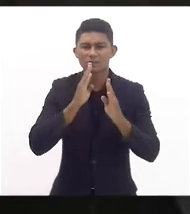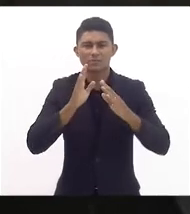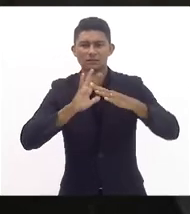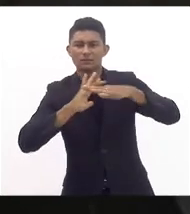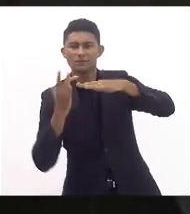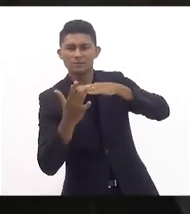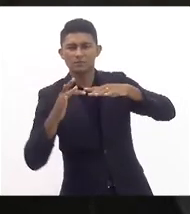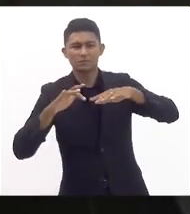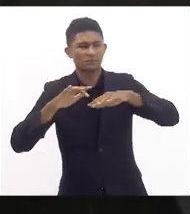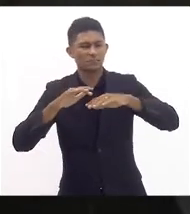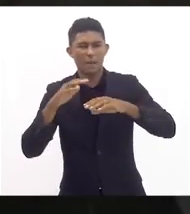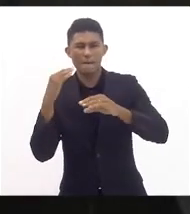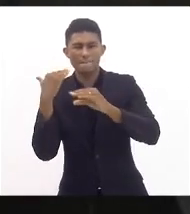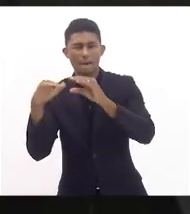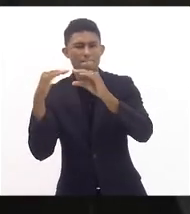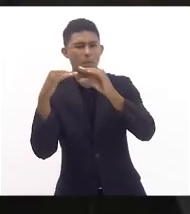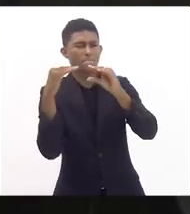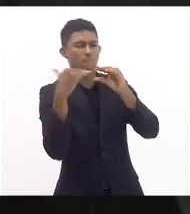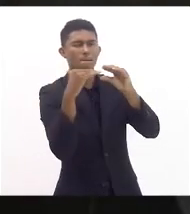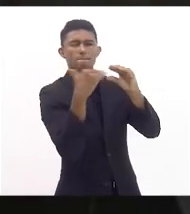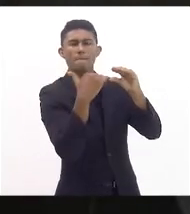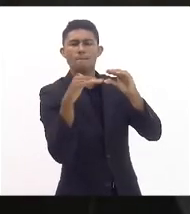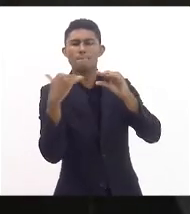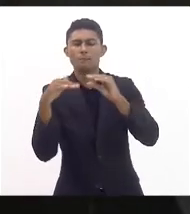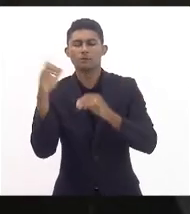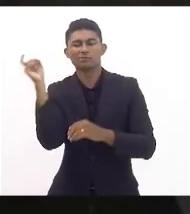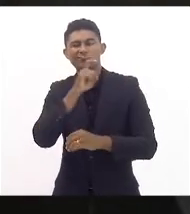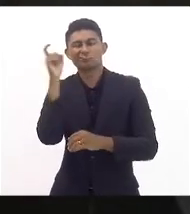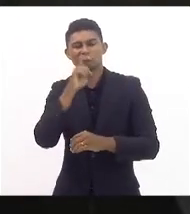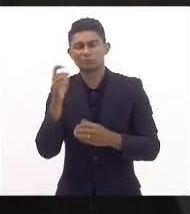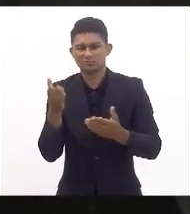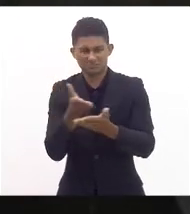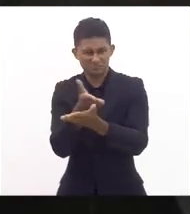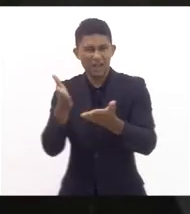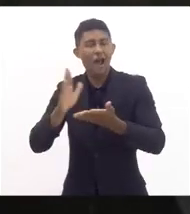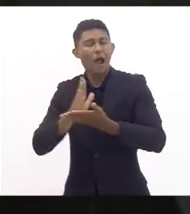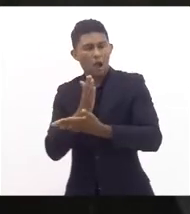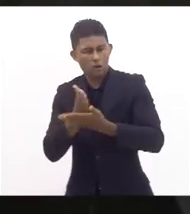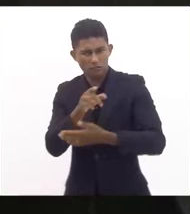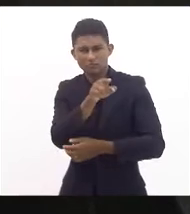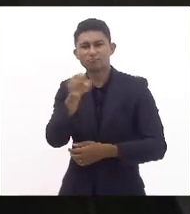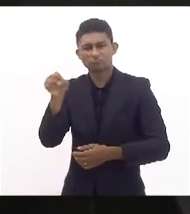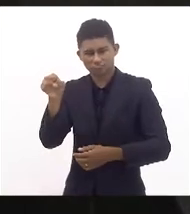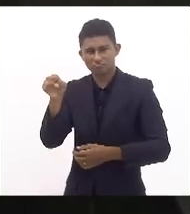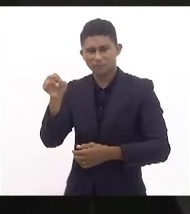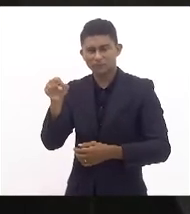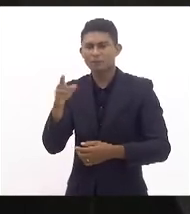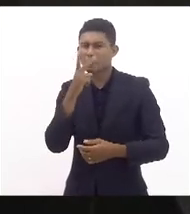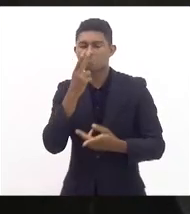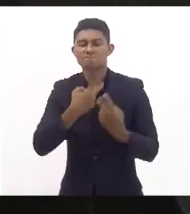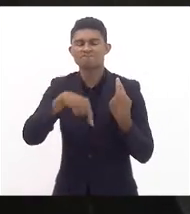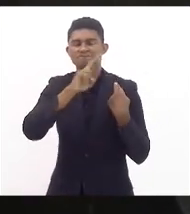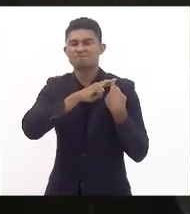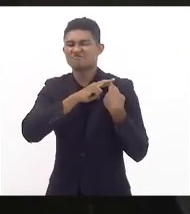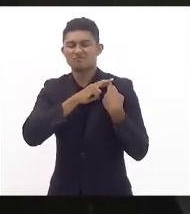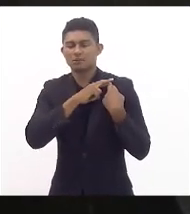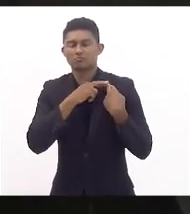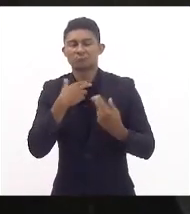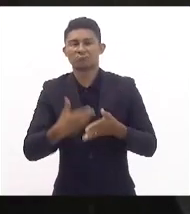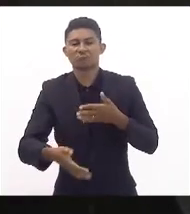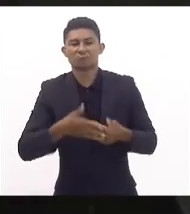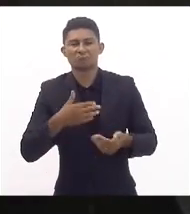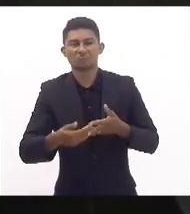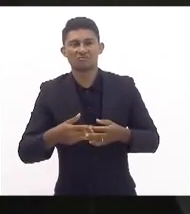que aqueles que não têm compromisso com a verdade, compromisso com a cidade, compromisso com a